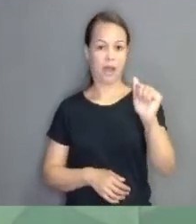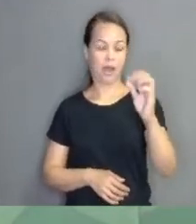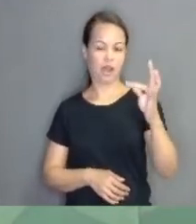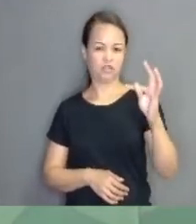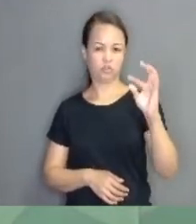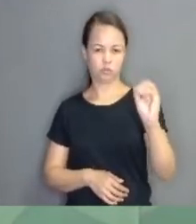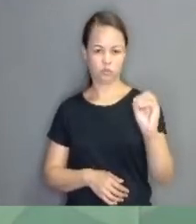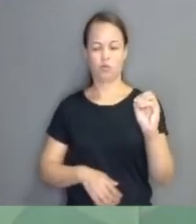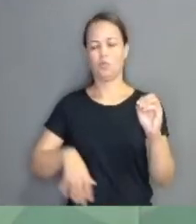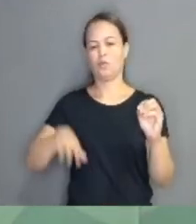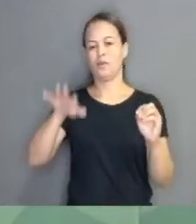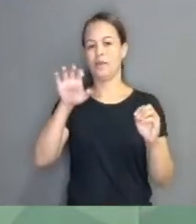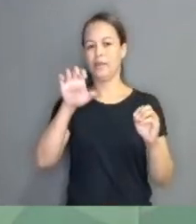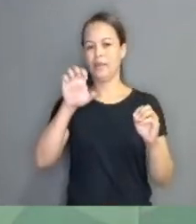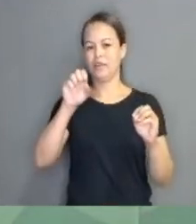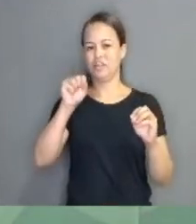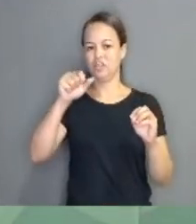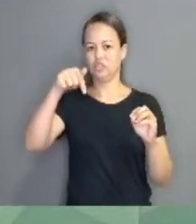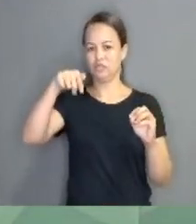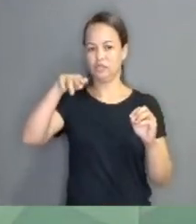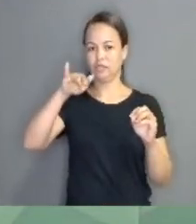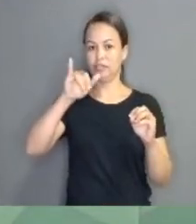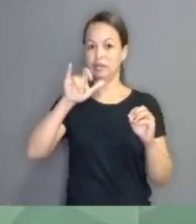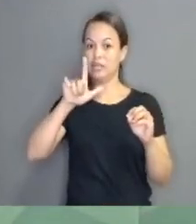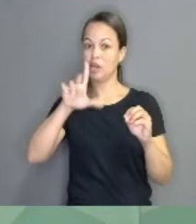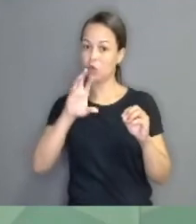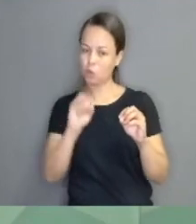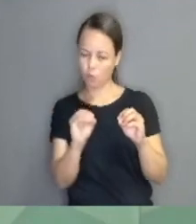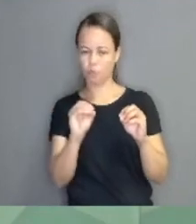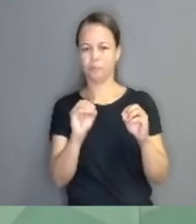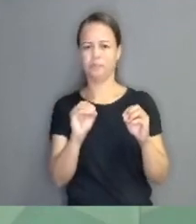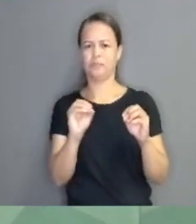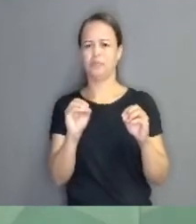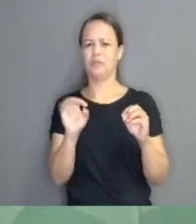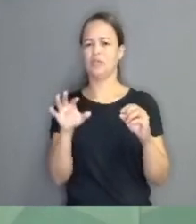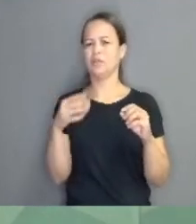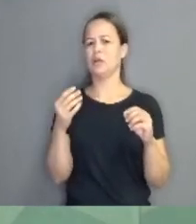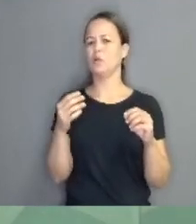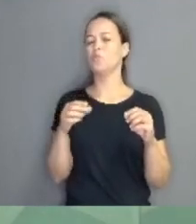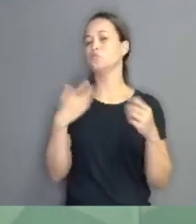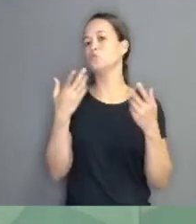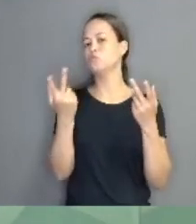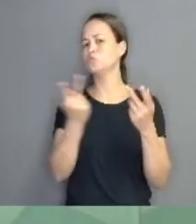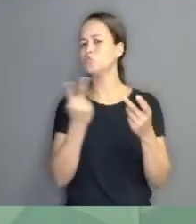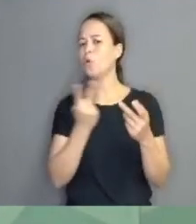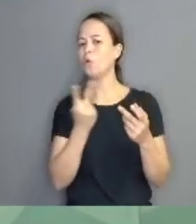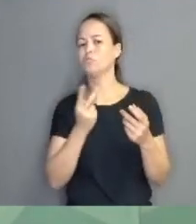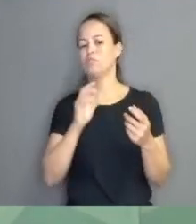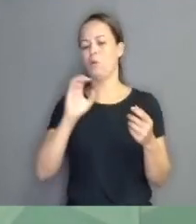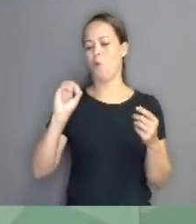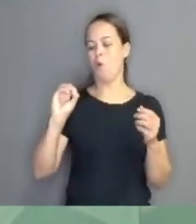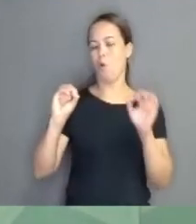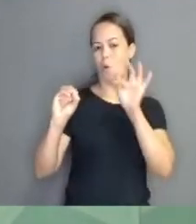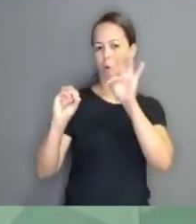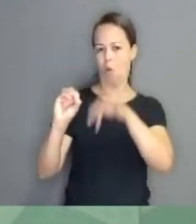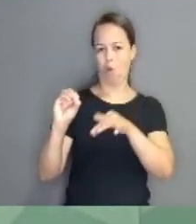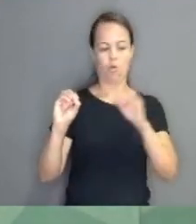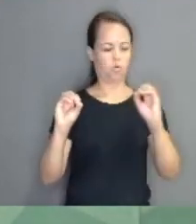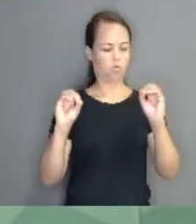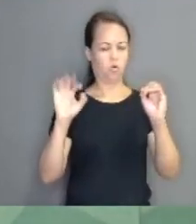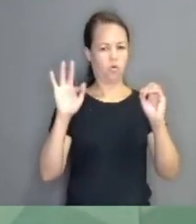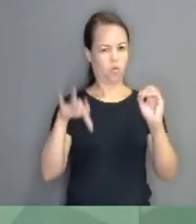esquilo papato os dois terminam com o mas quando a gente fala